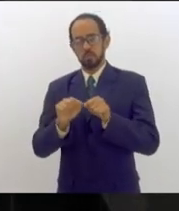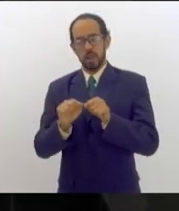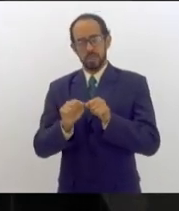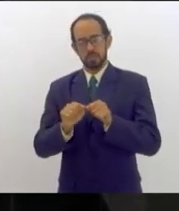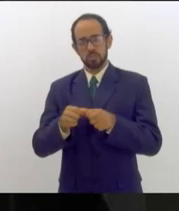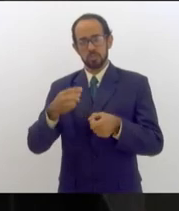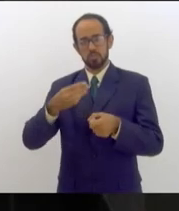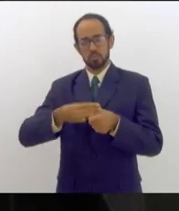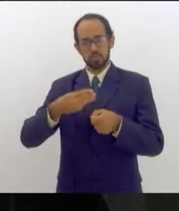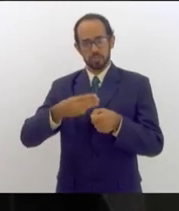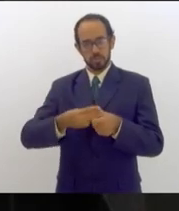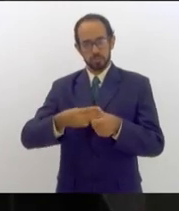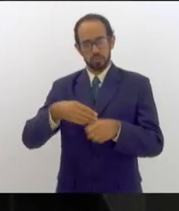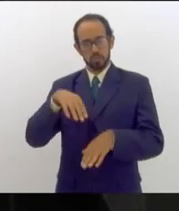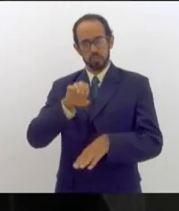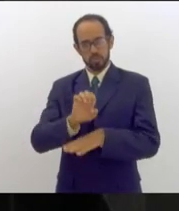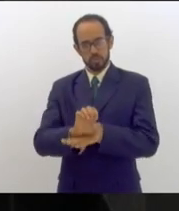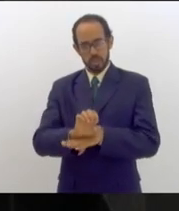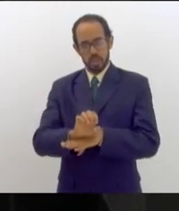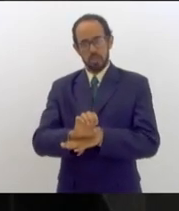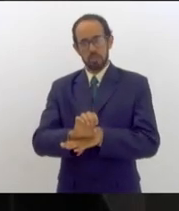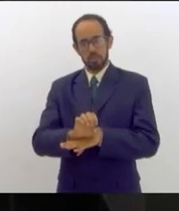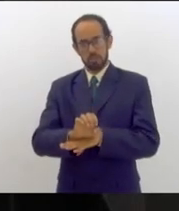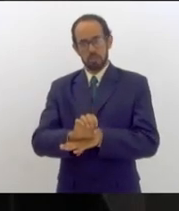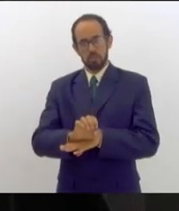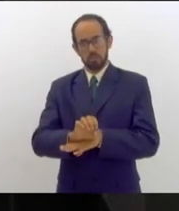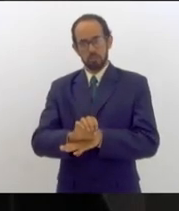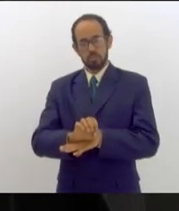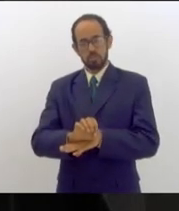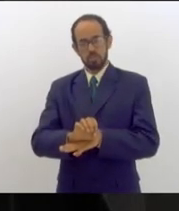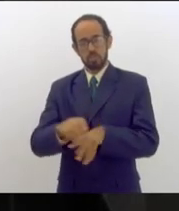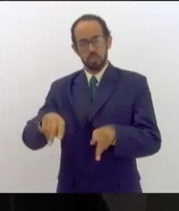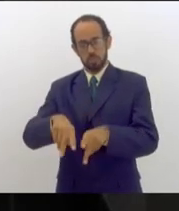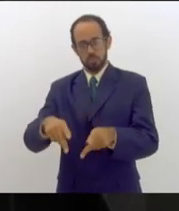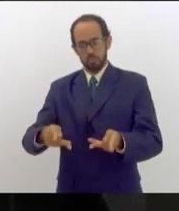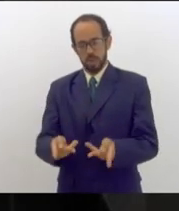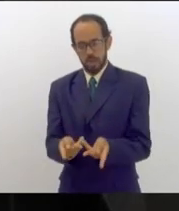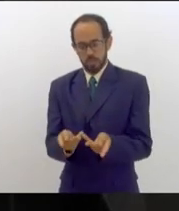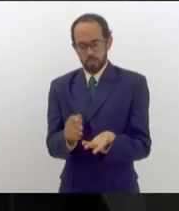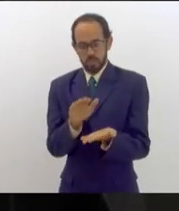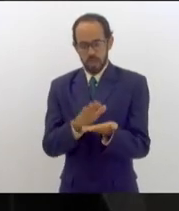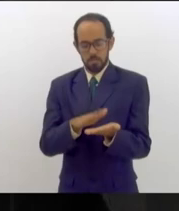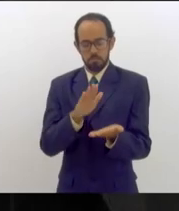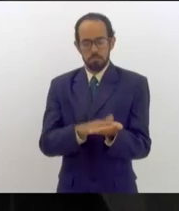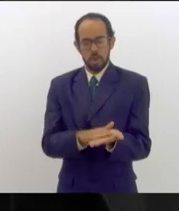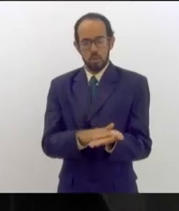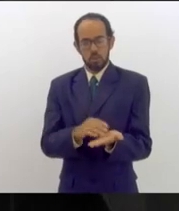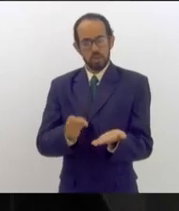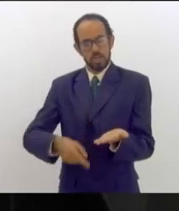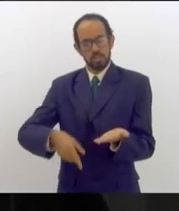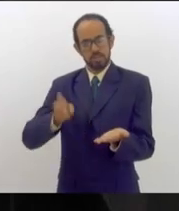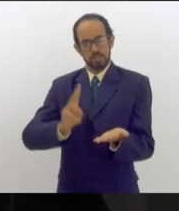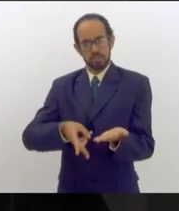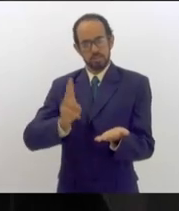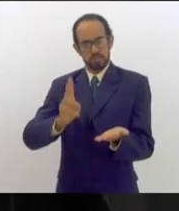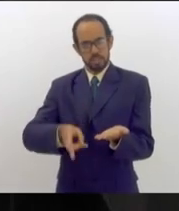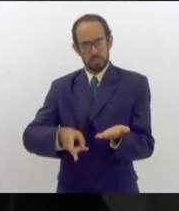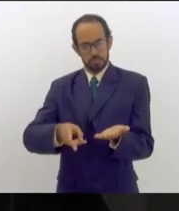e municípios de Pires na mão esteja sempre submetido